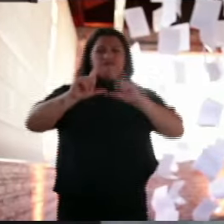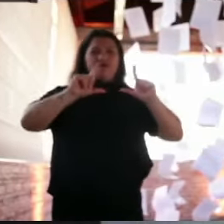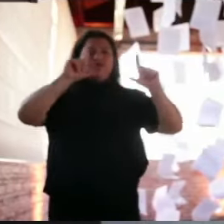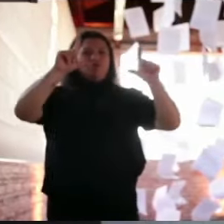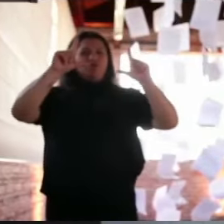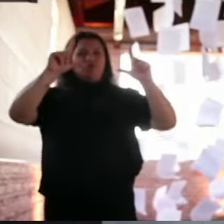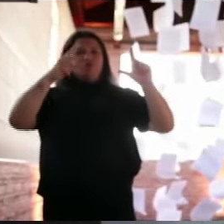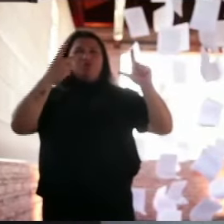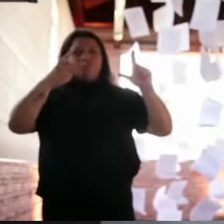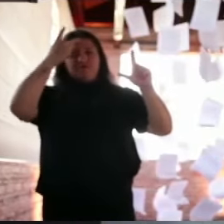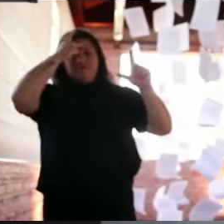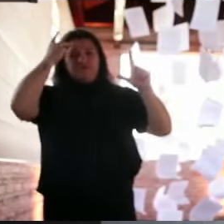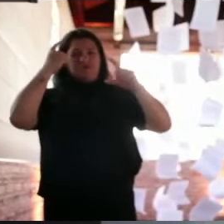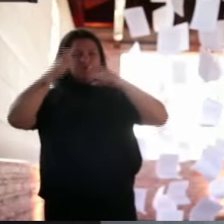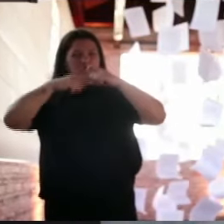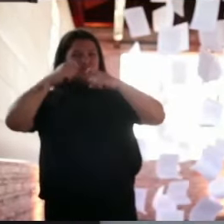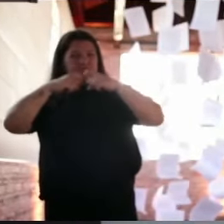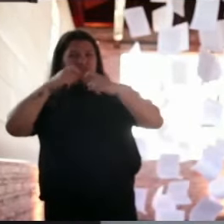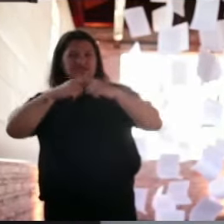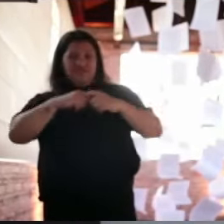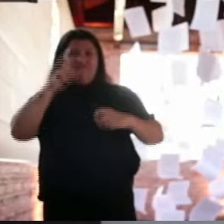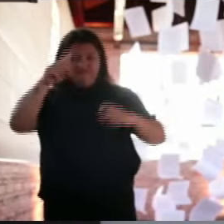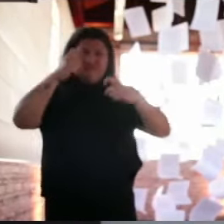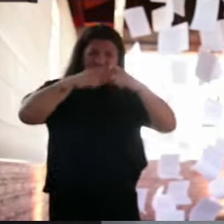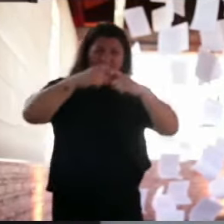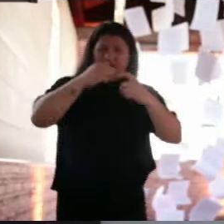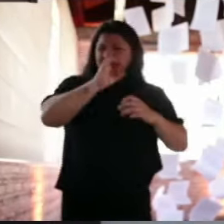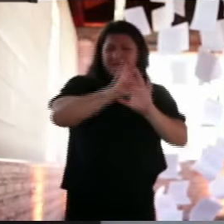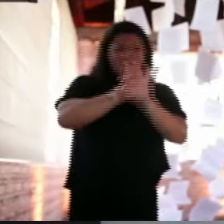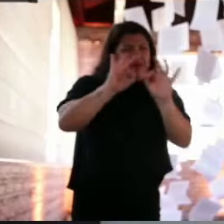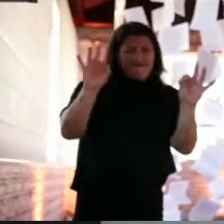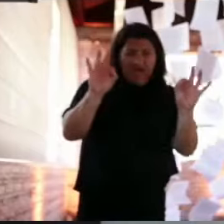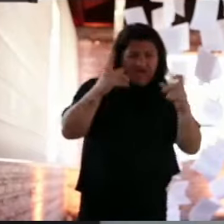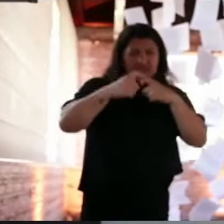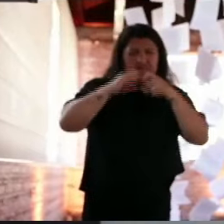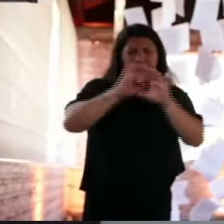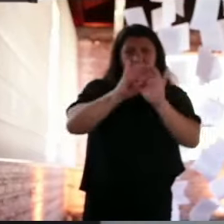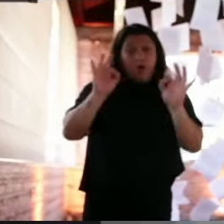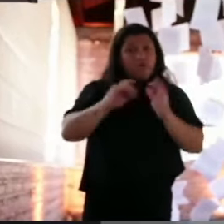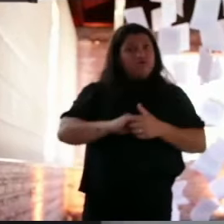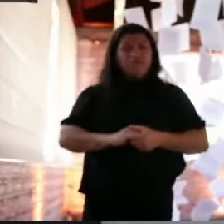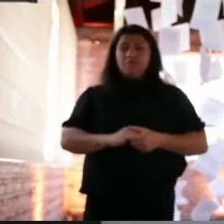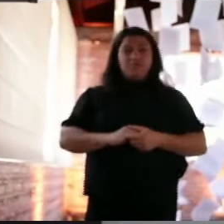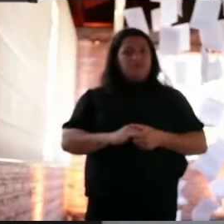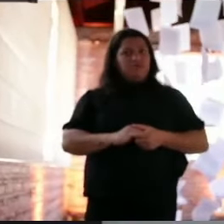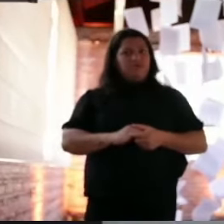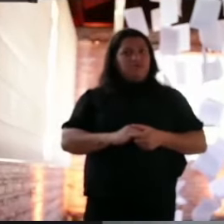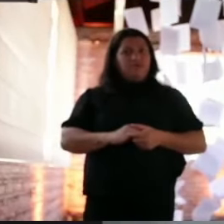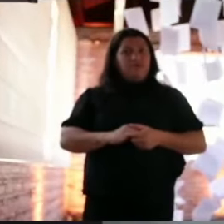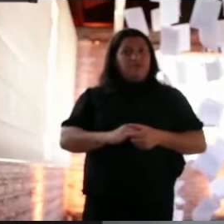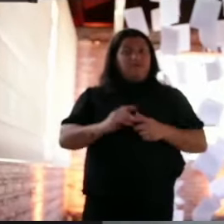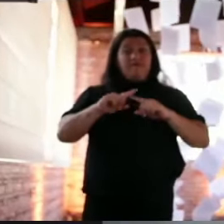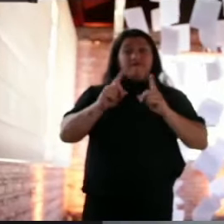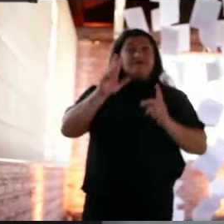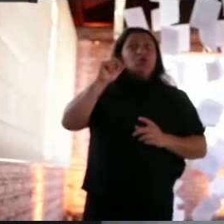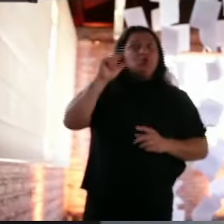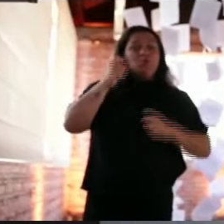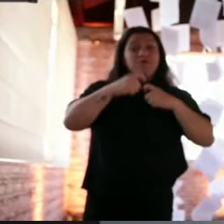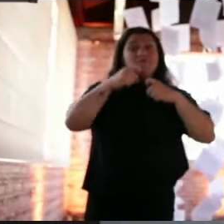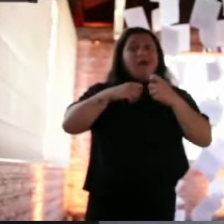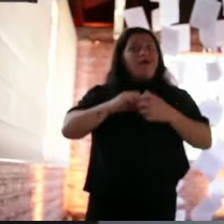com duas pessoas transando transe vai ser ótimo transe vai ser ótimo E você ainda é virgem e aí você vê aquilo mas